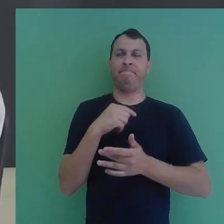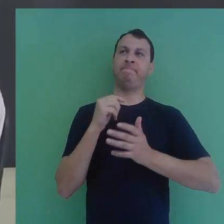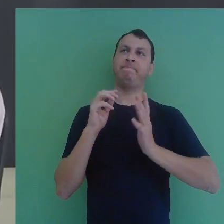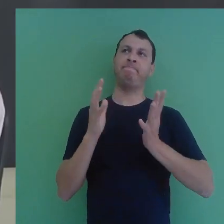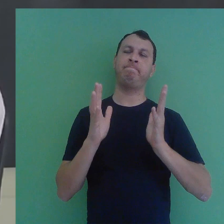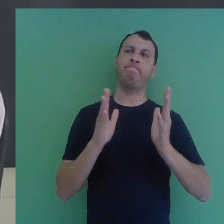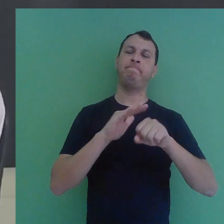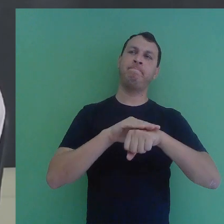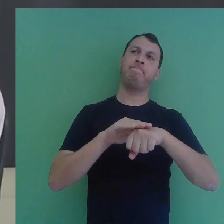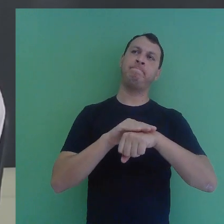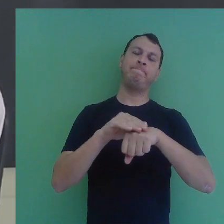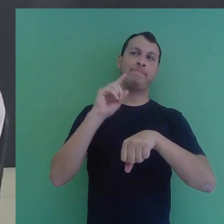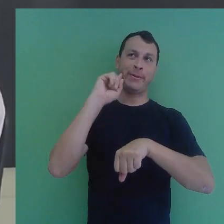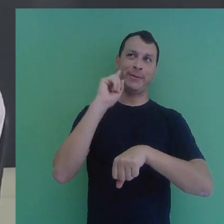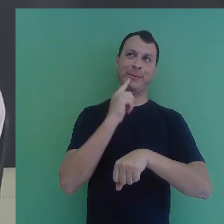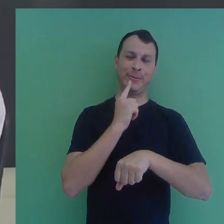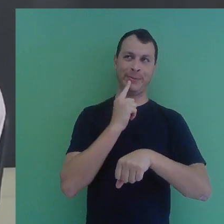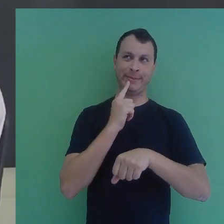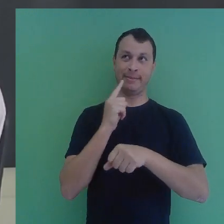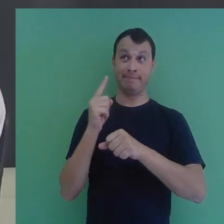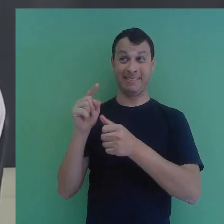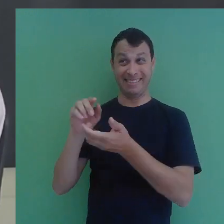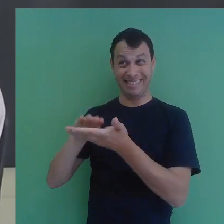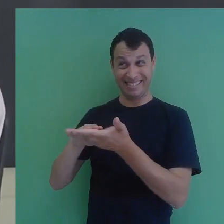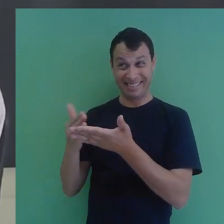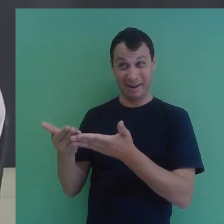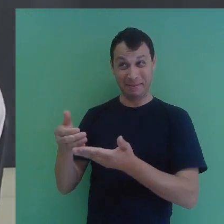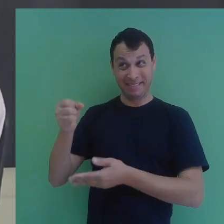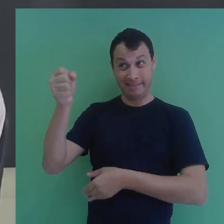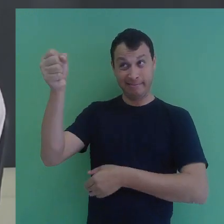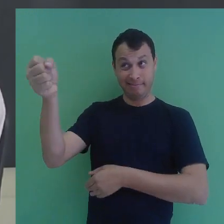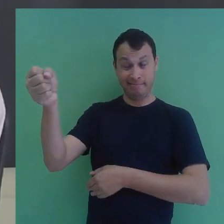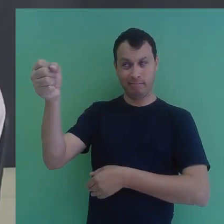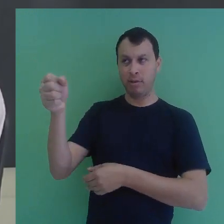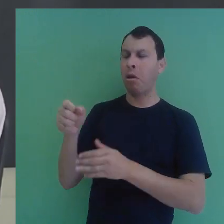surdos, né? E eu muitas vezes ia e perguntava para o